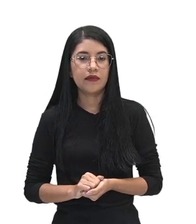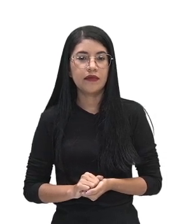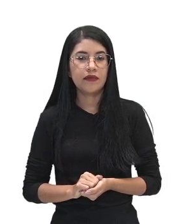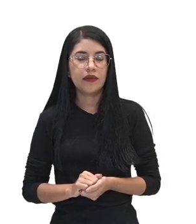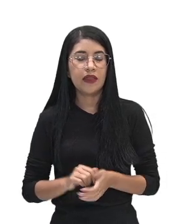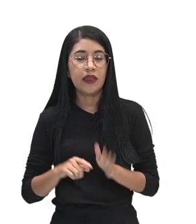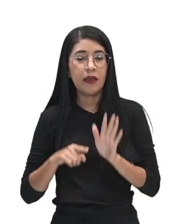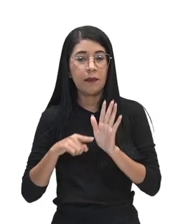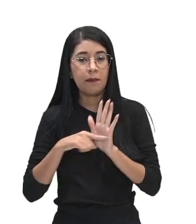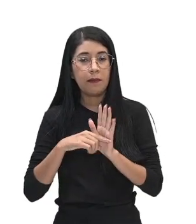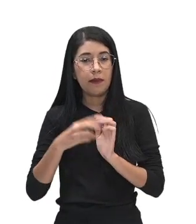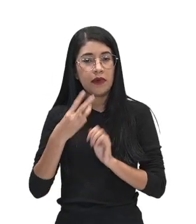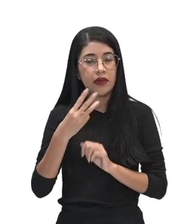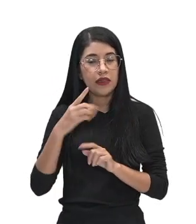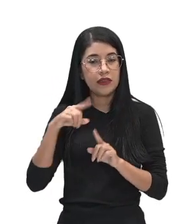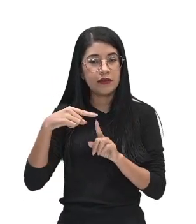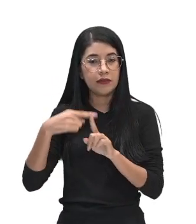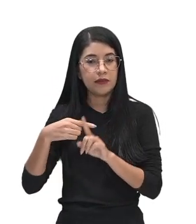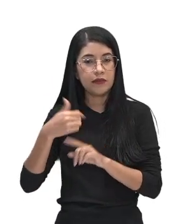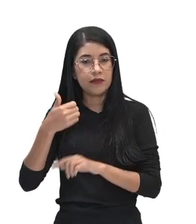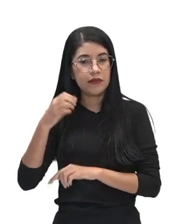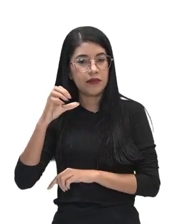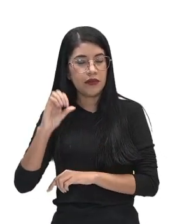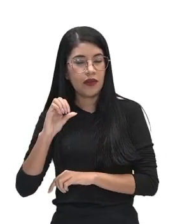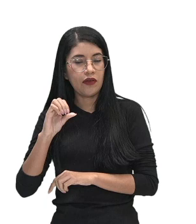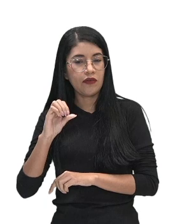menos 3 mais 19, vai dar 16.